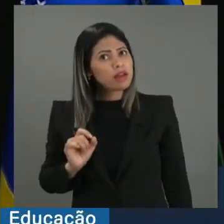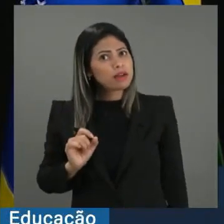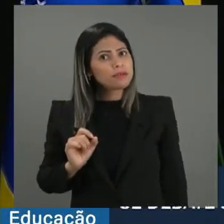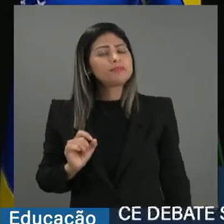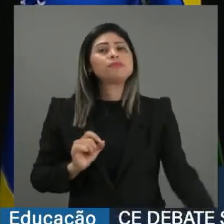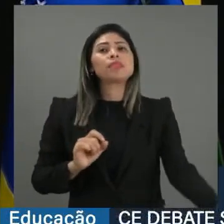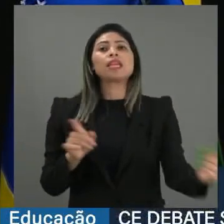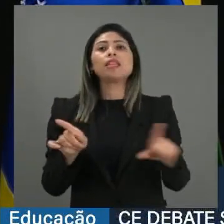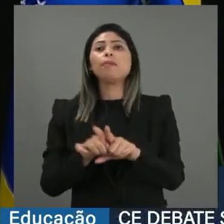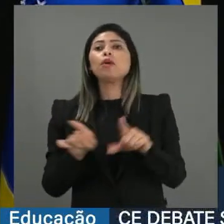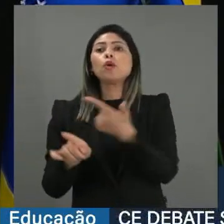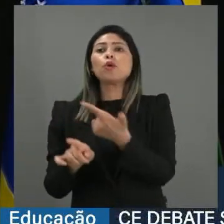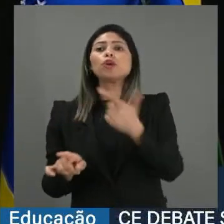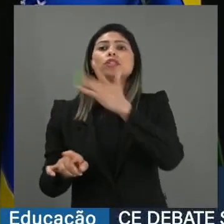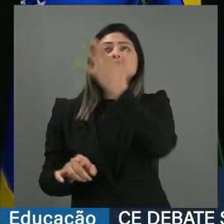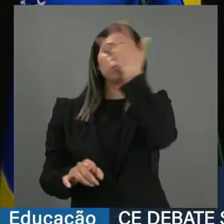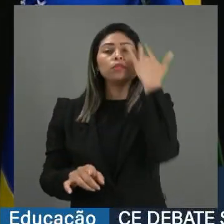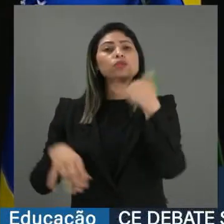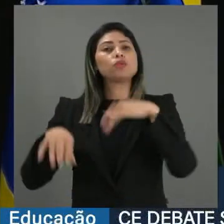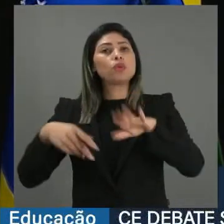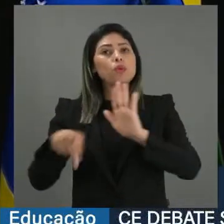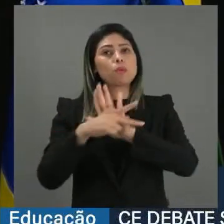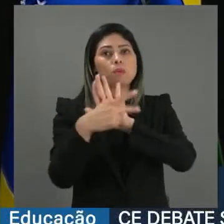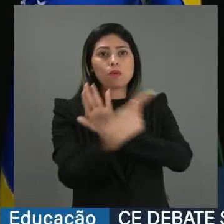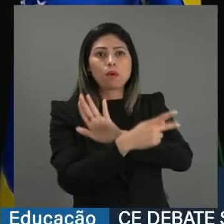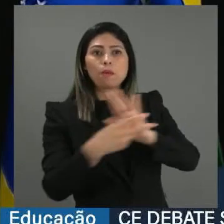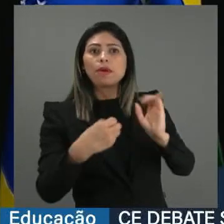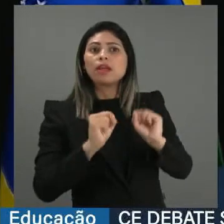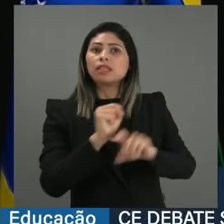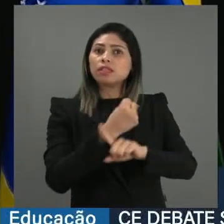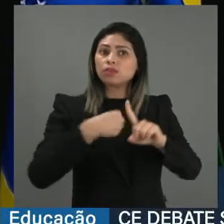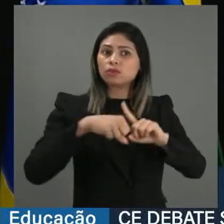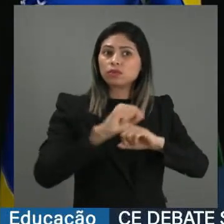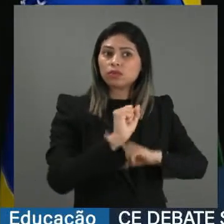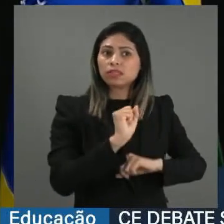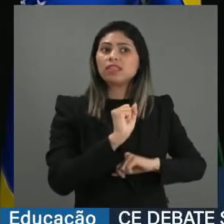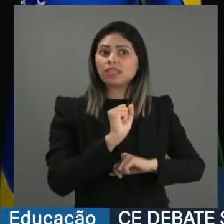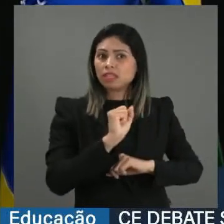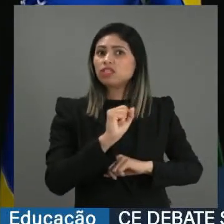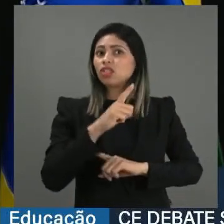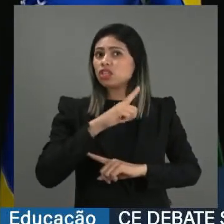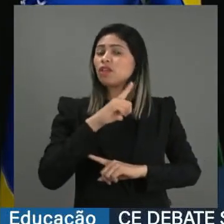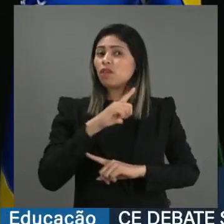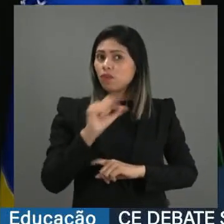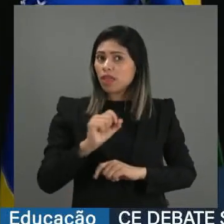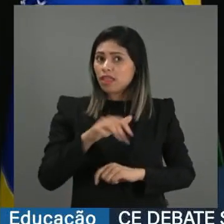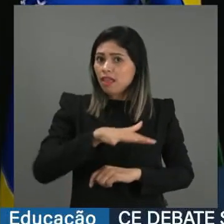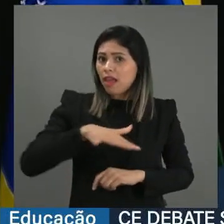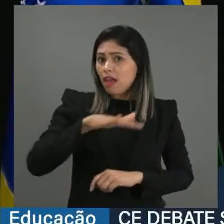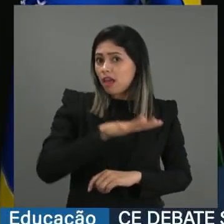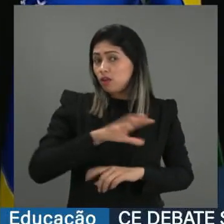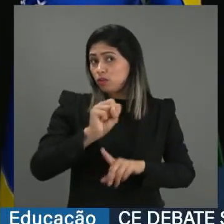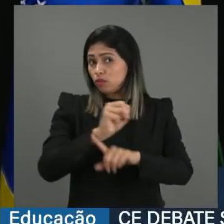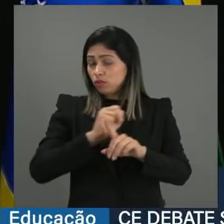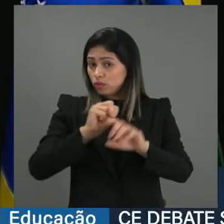outros cidadãos da sociedade que são críticos do sistema,